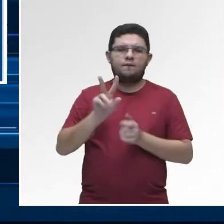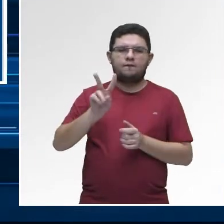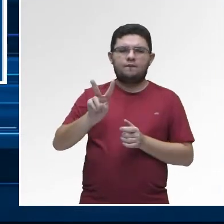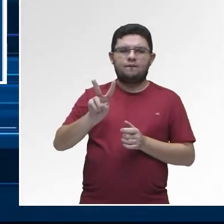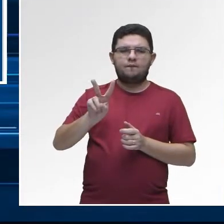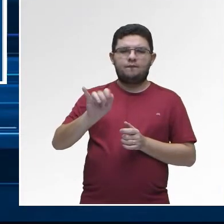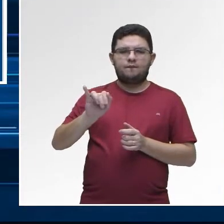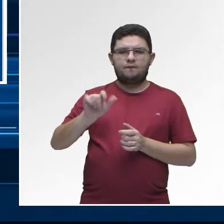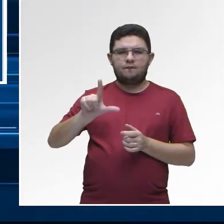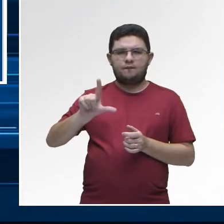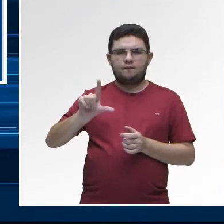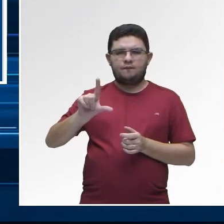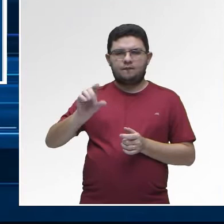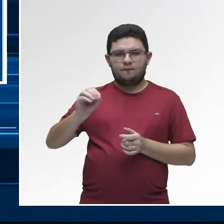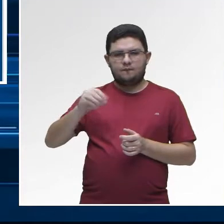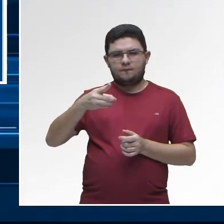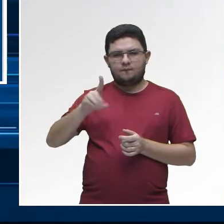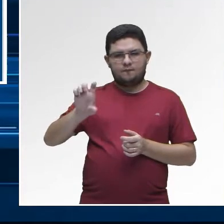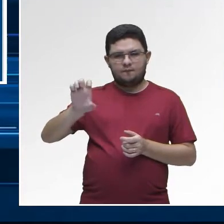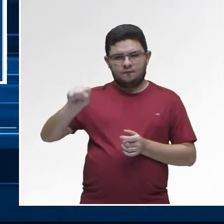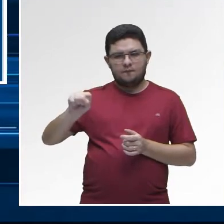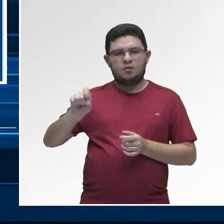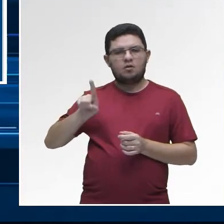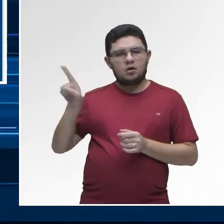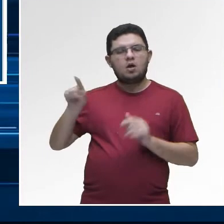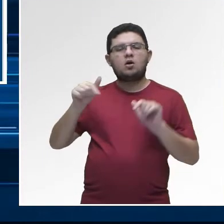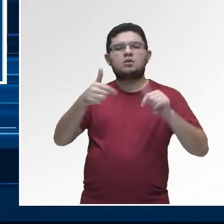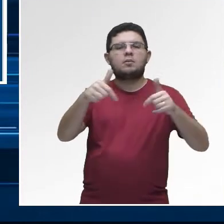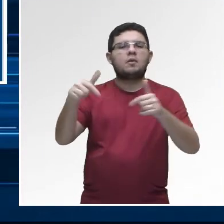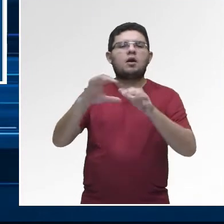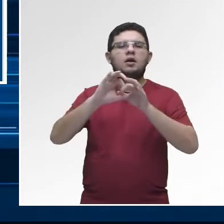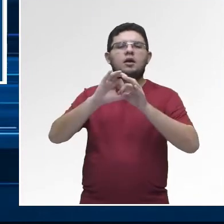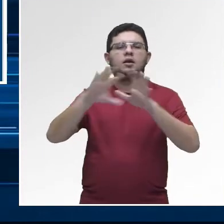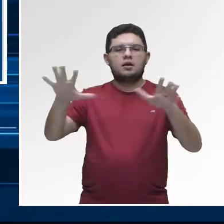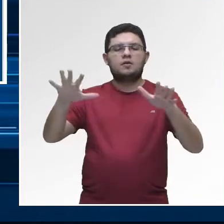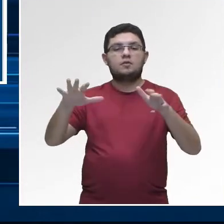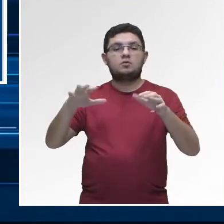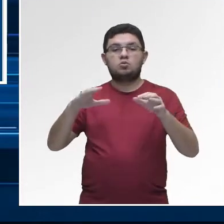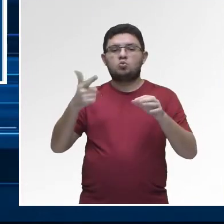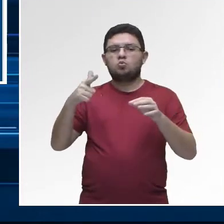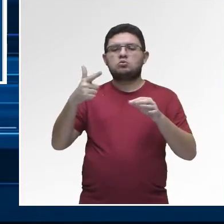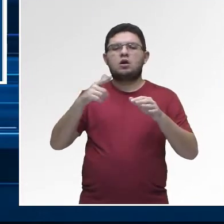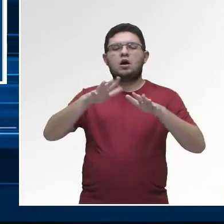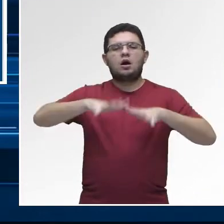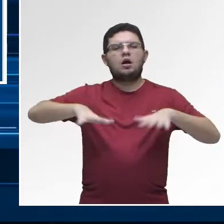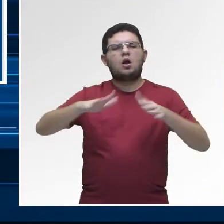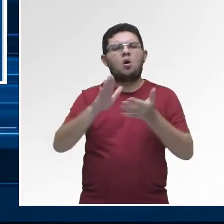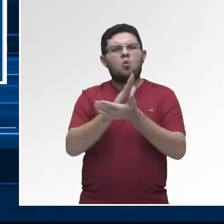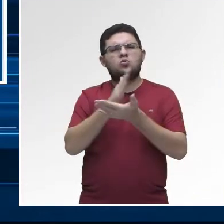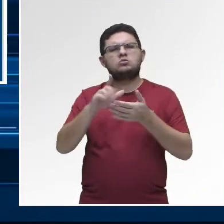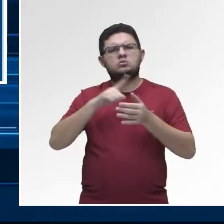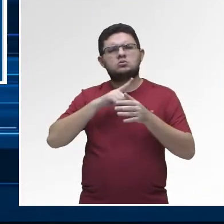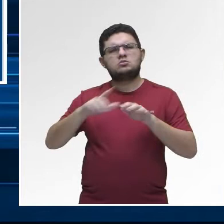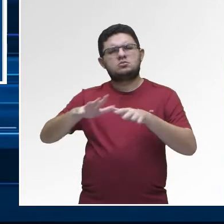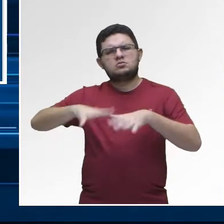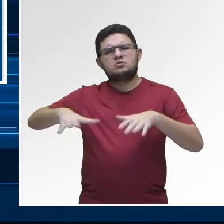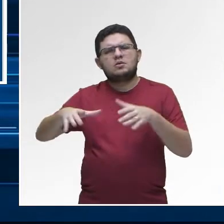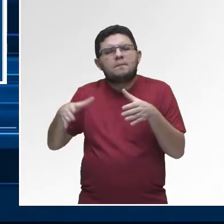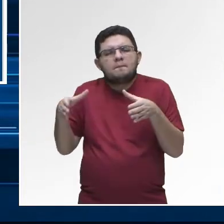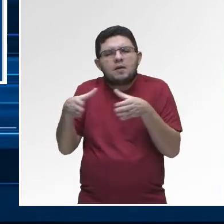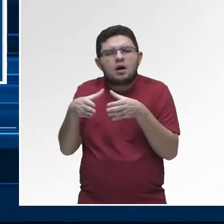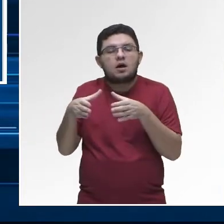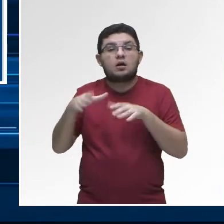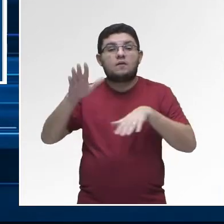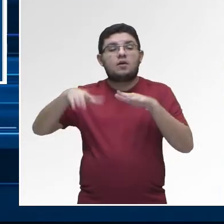à terra, né? Alguns camponeses tinham pequenas propriedades, que eles chamavam de terras alodiais, e em tempos